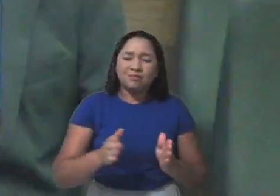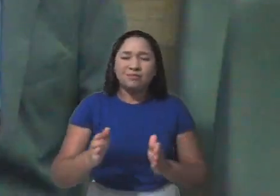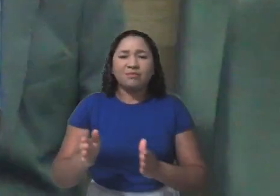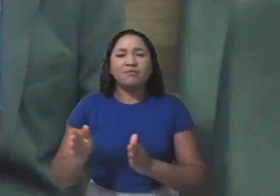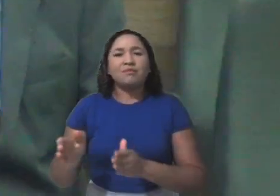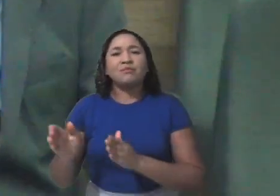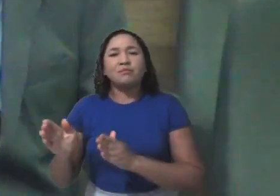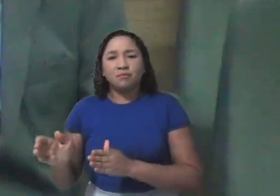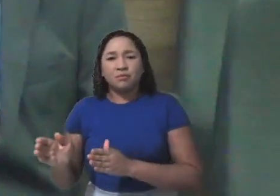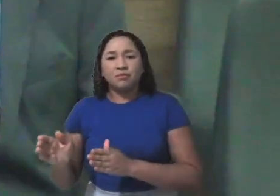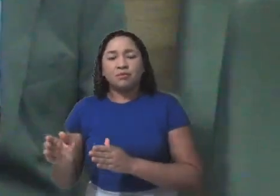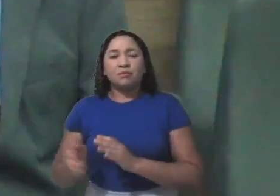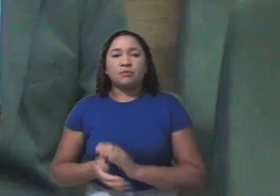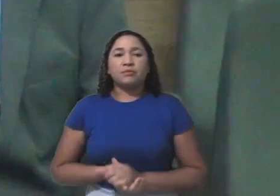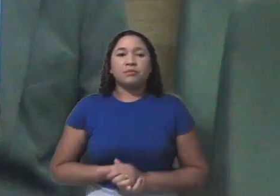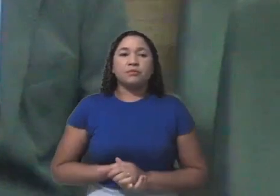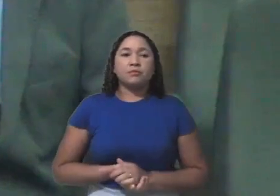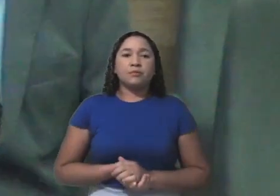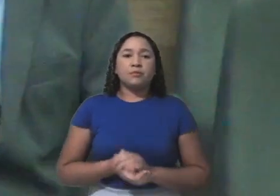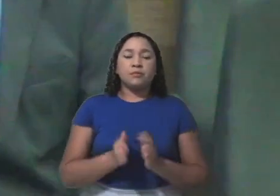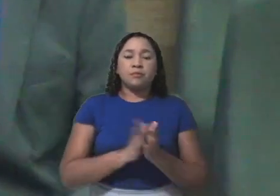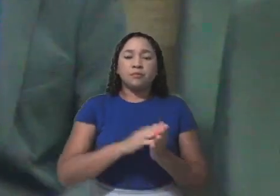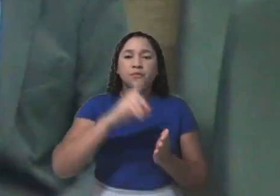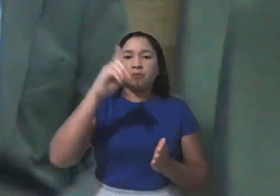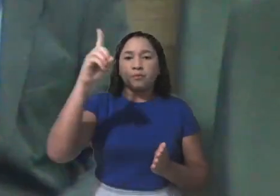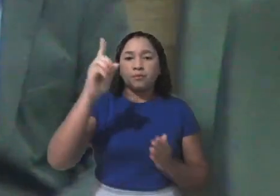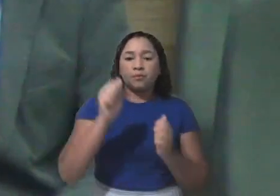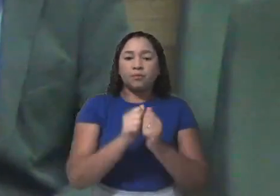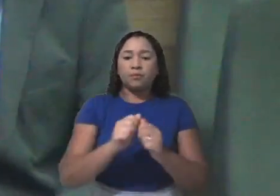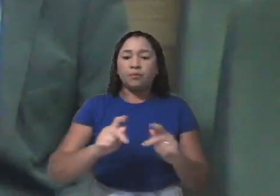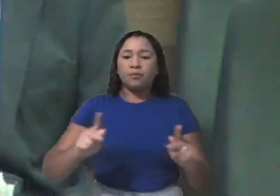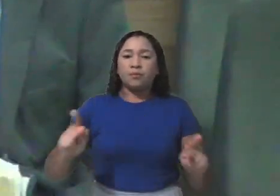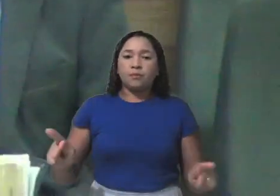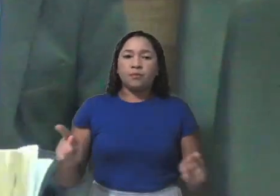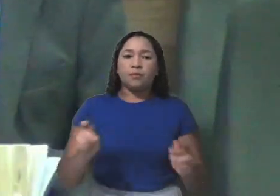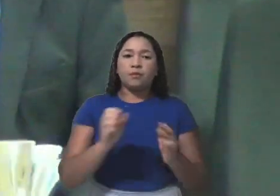Apocalipse 1 e 19, por gentileza, meu querido.